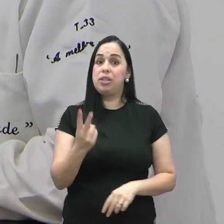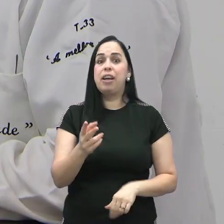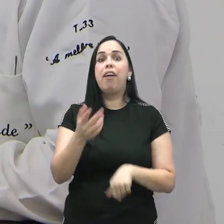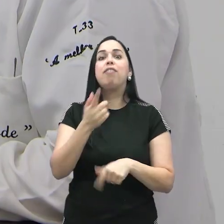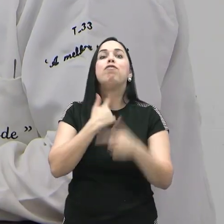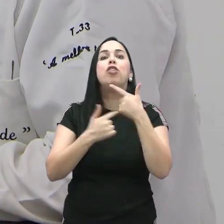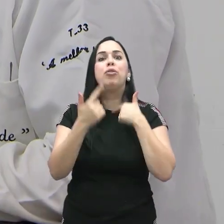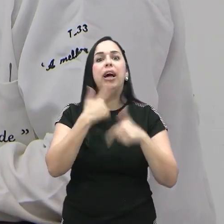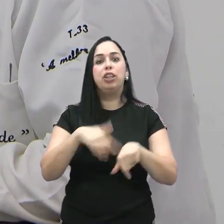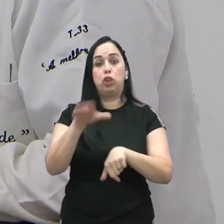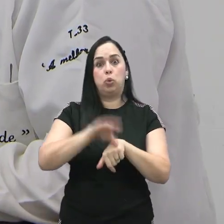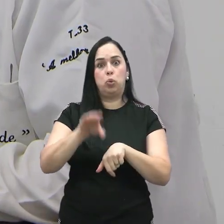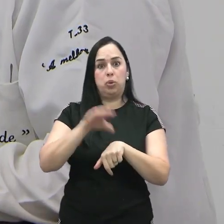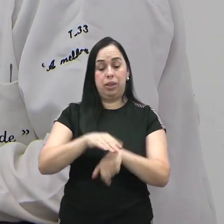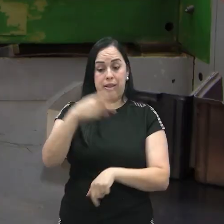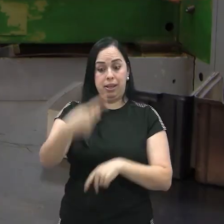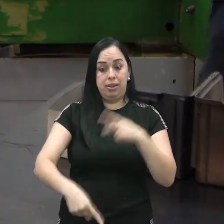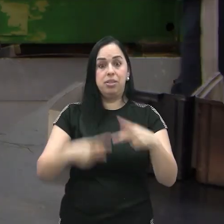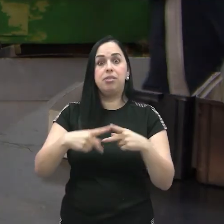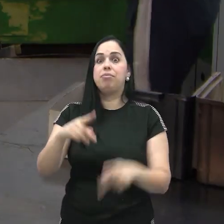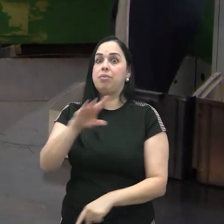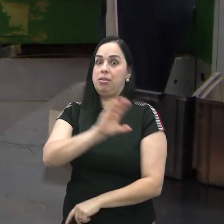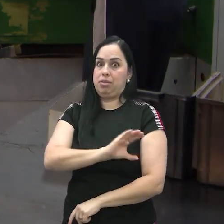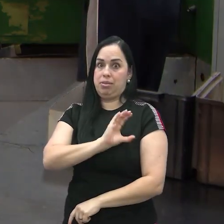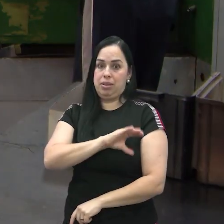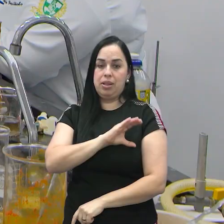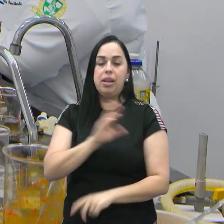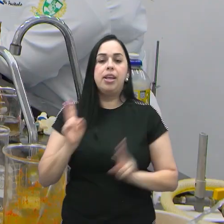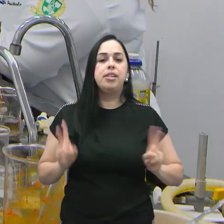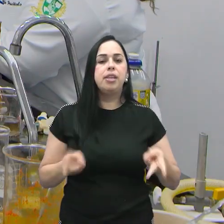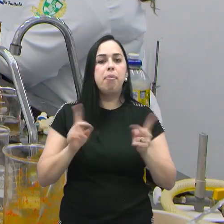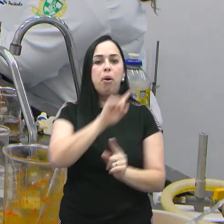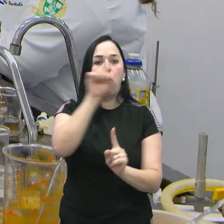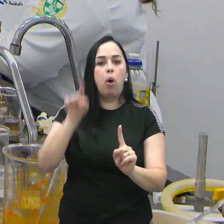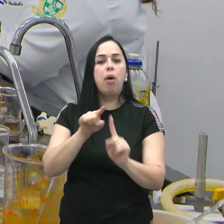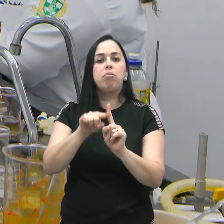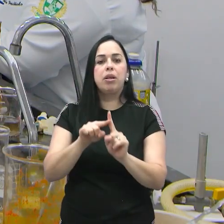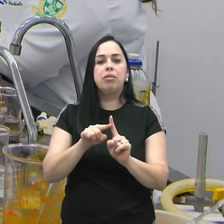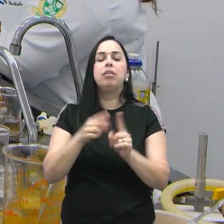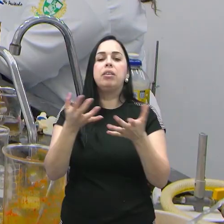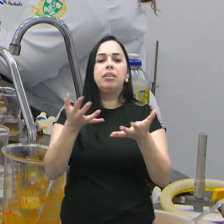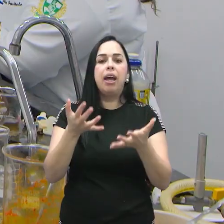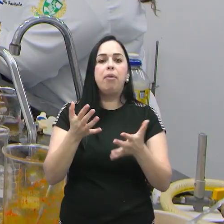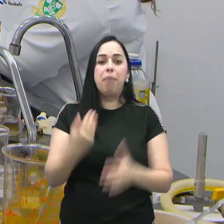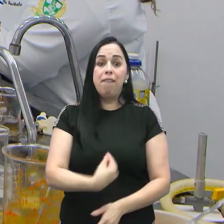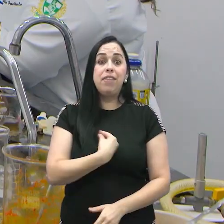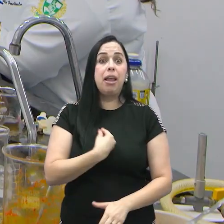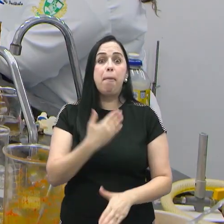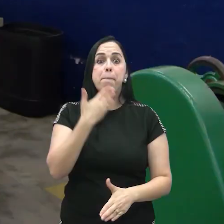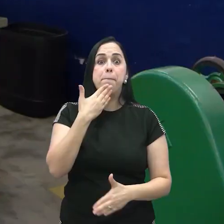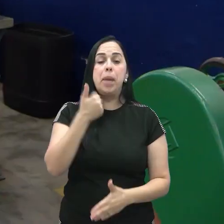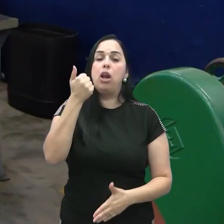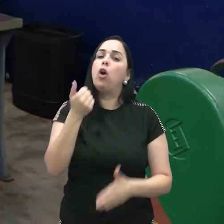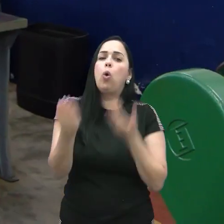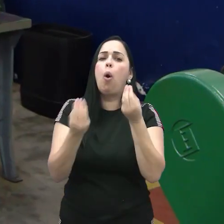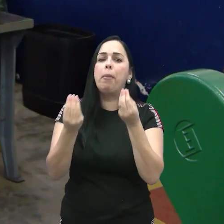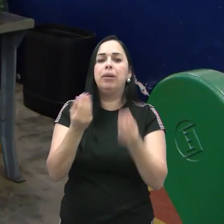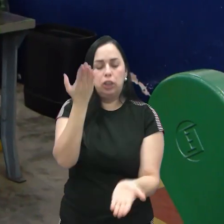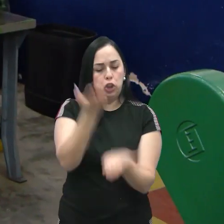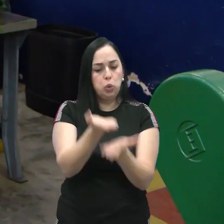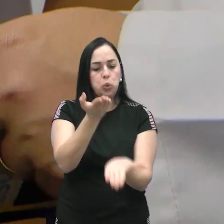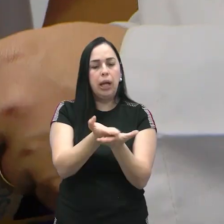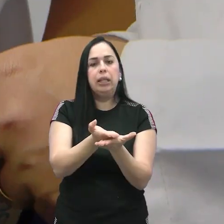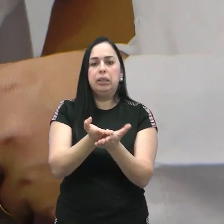profissionalmente. Os dois são alunos do CEPAS, em São José dos Campos, e sempre tiveram o objetivo de buscar uma vida melhor a partir